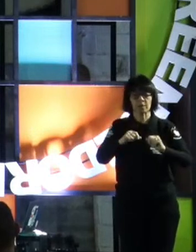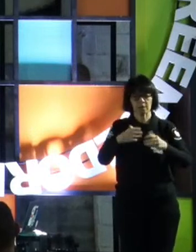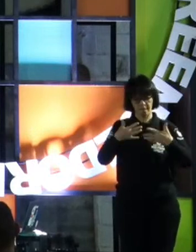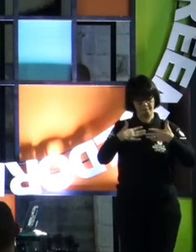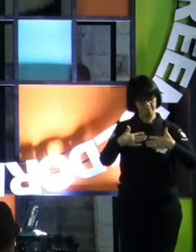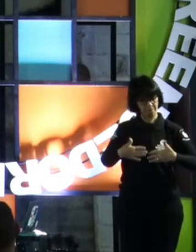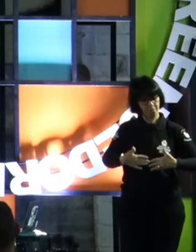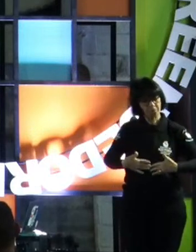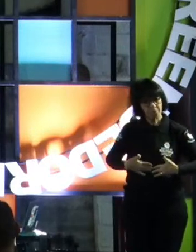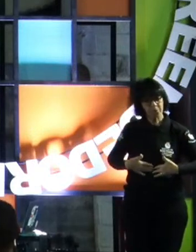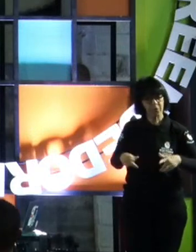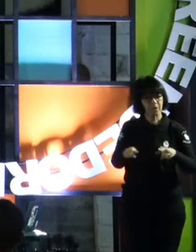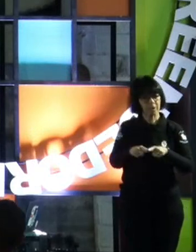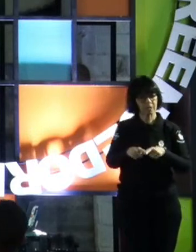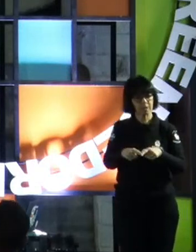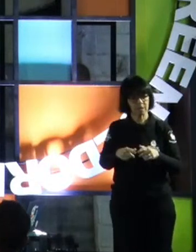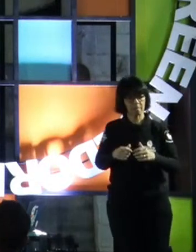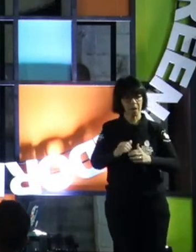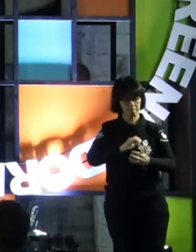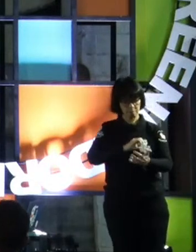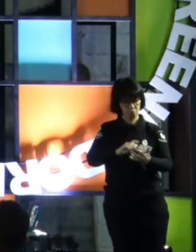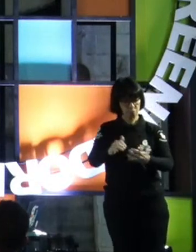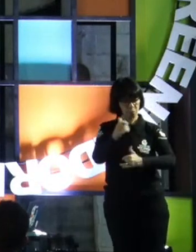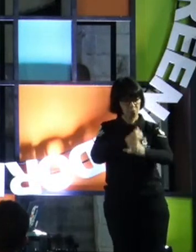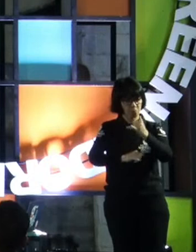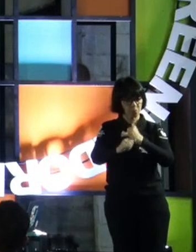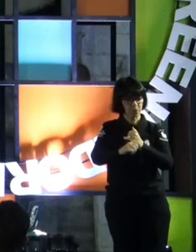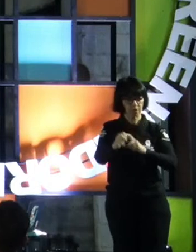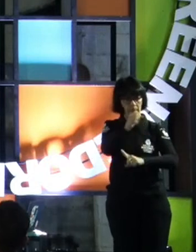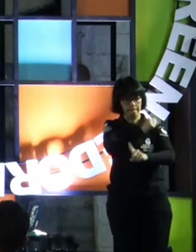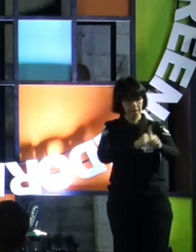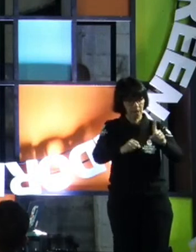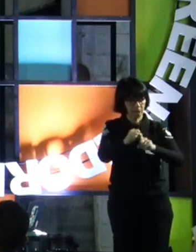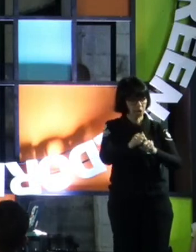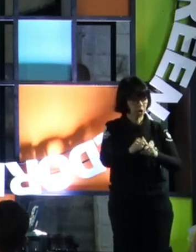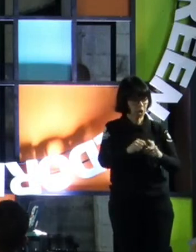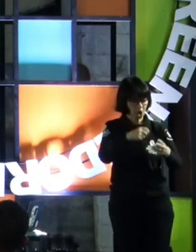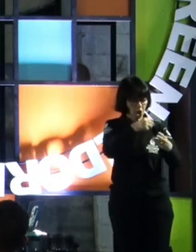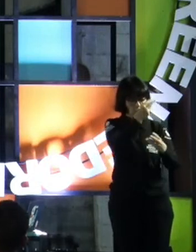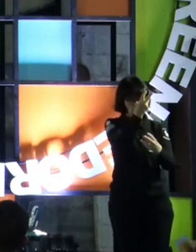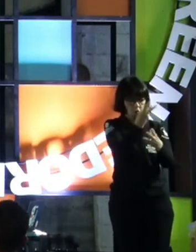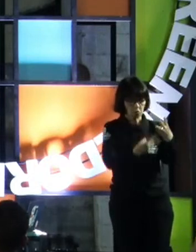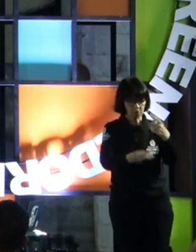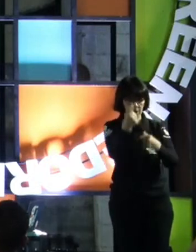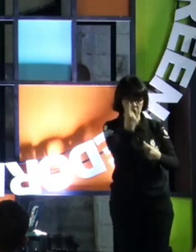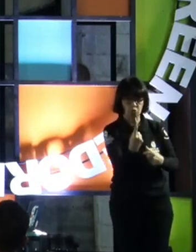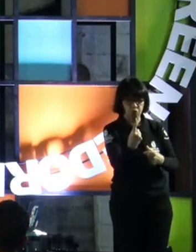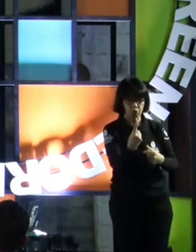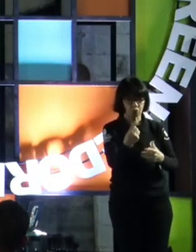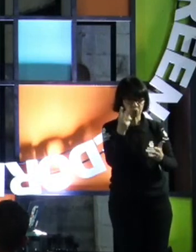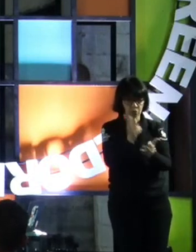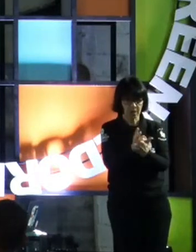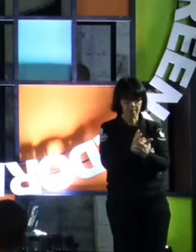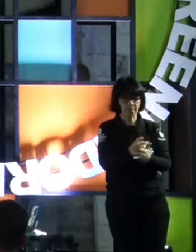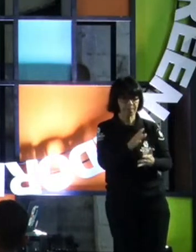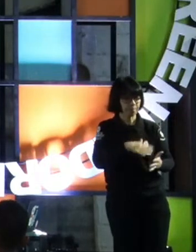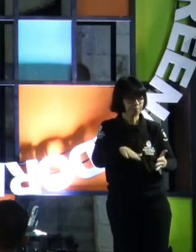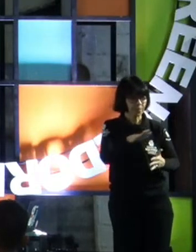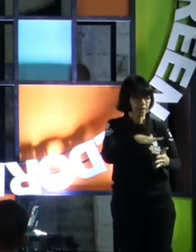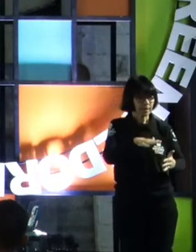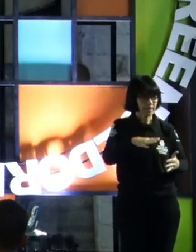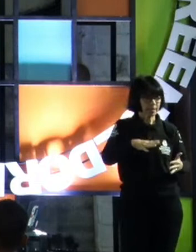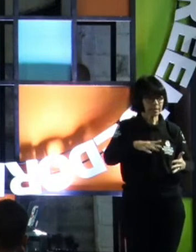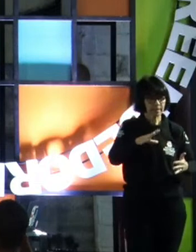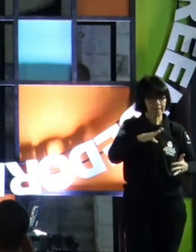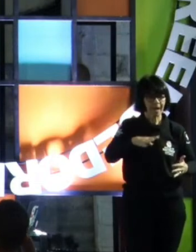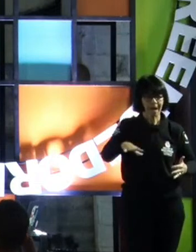físicas, elas serão digitais e serão sociais ao mesmo tempo, tudo ao mesmo tempo. E as cidades serão